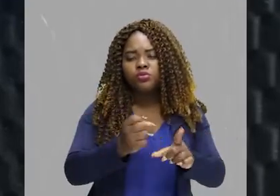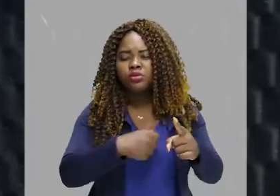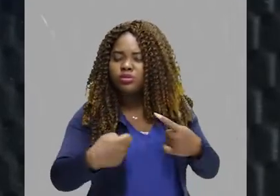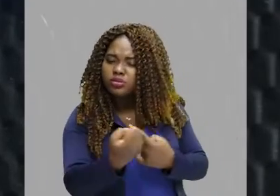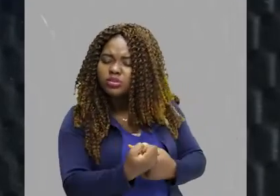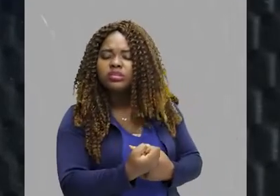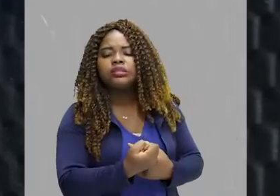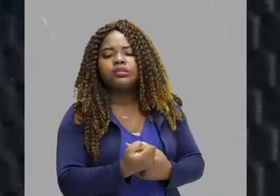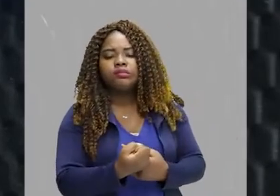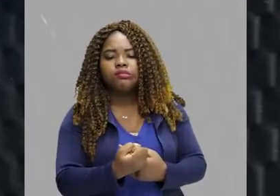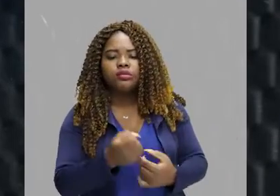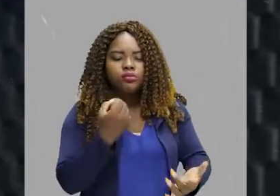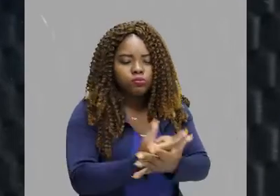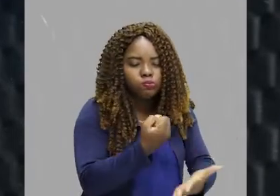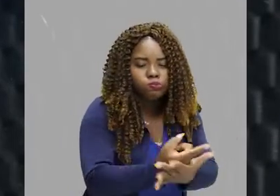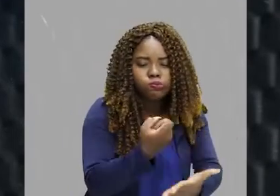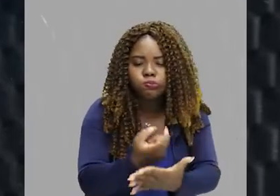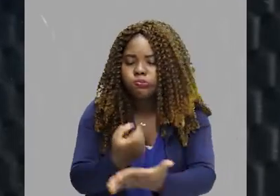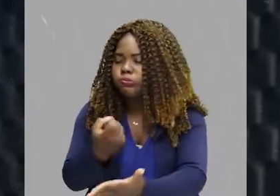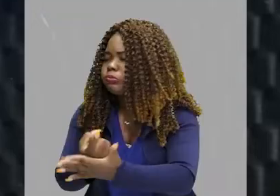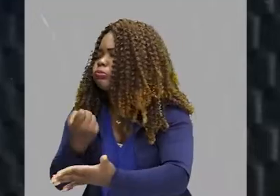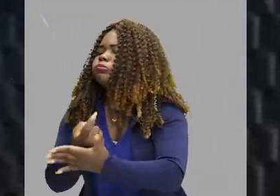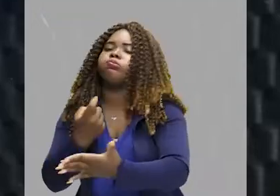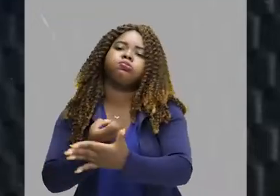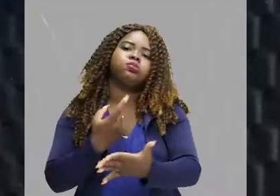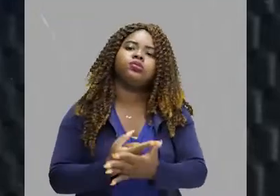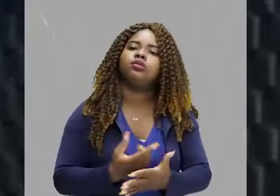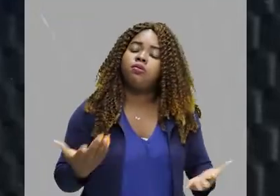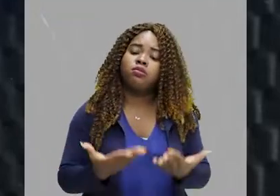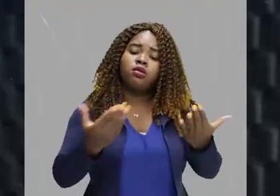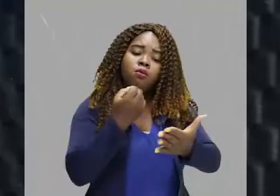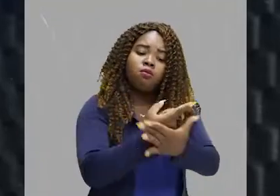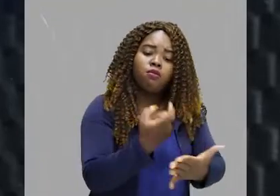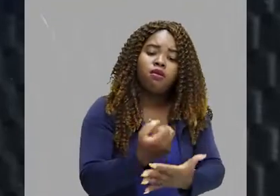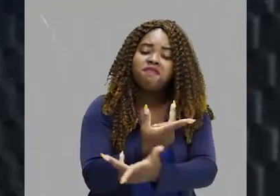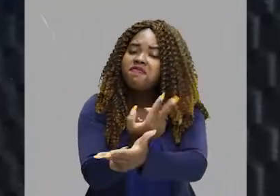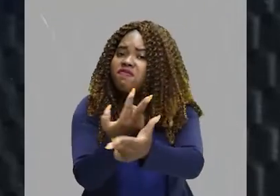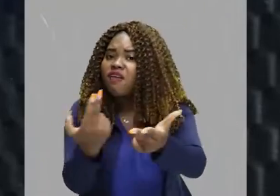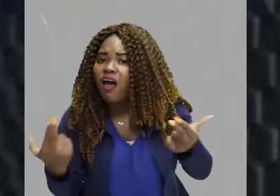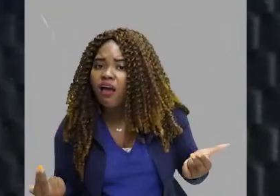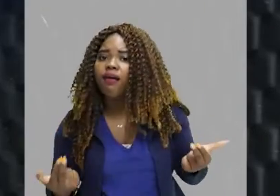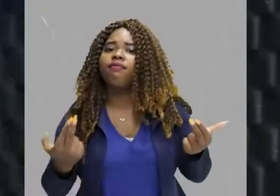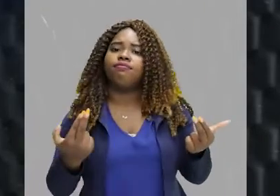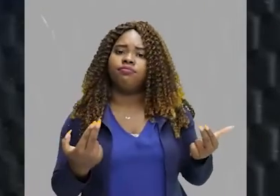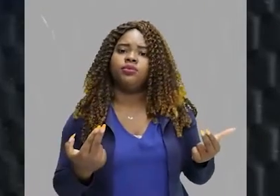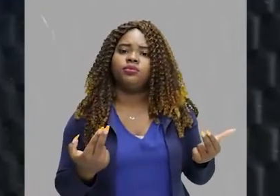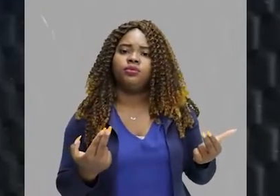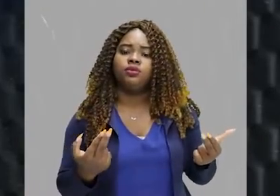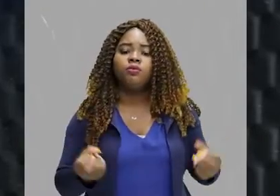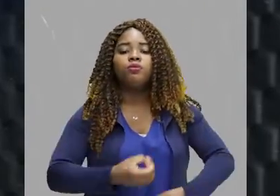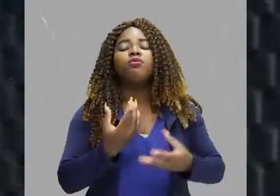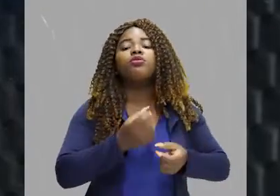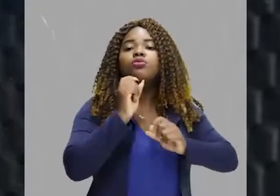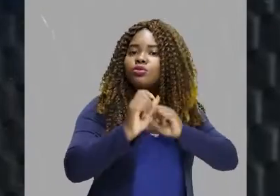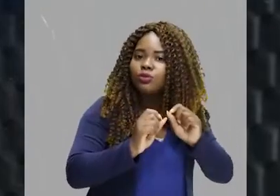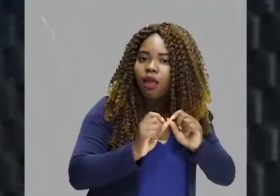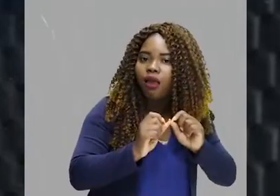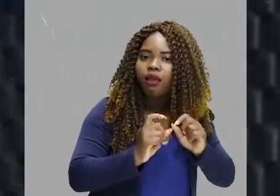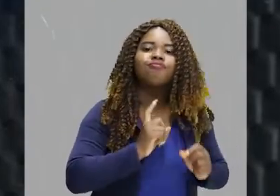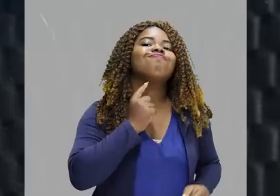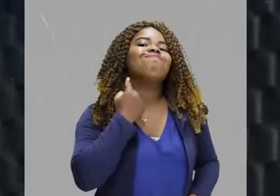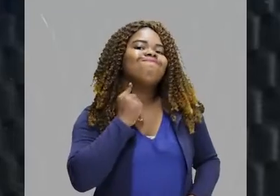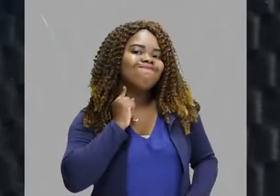muito alienado, significa dizer que a gente está muito motivado a comprar e consumir muitas coisas. E com isso a gente produz muito o quê? Muito